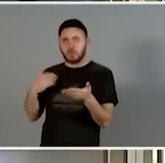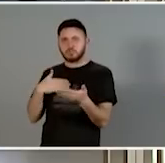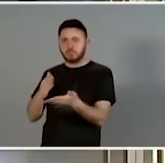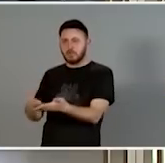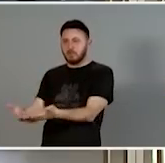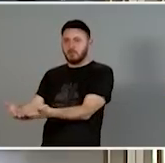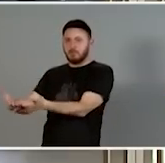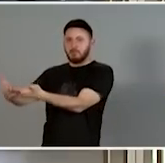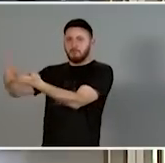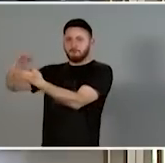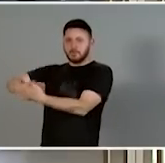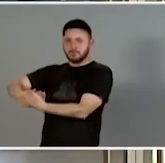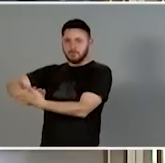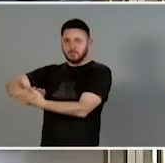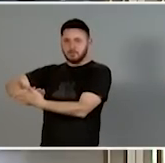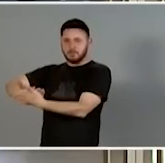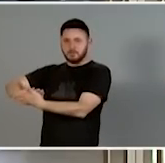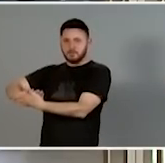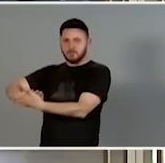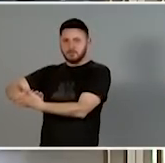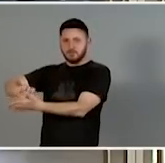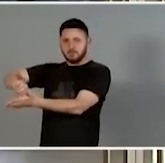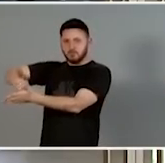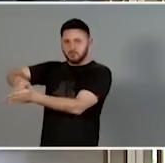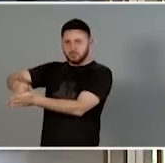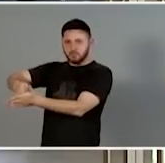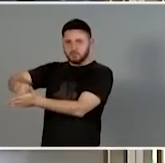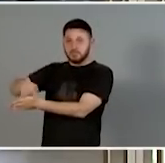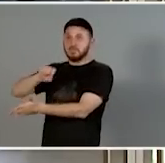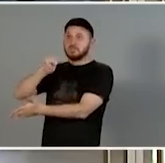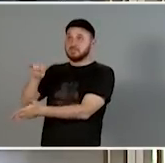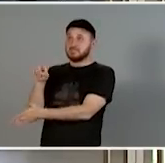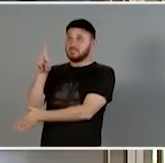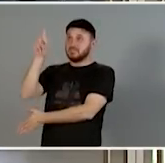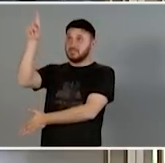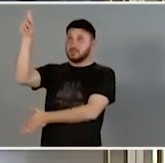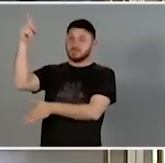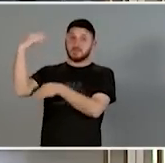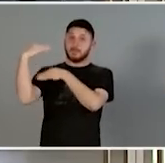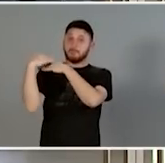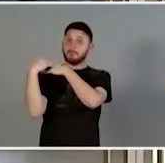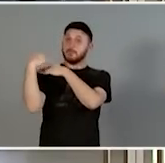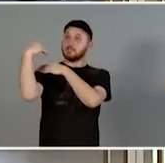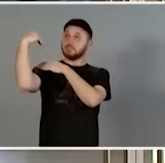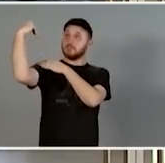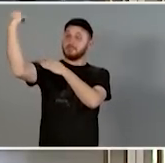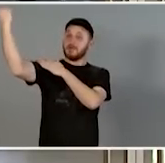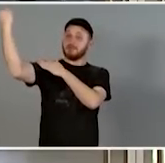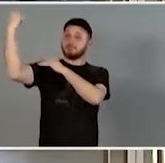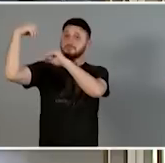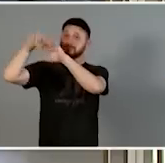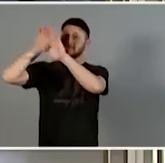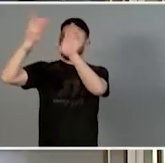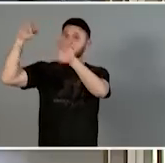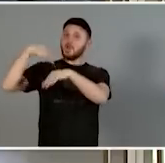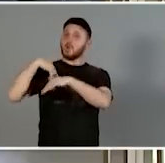mala, e se Deus me chamar, está pronto para a viagem?